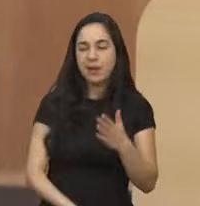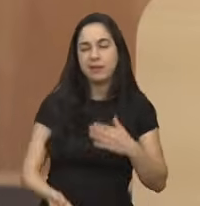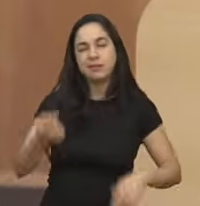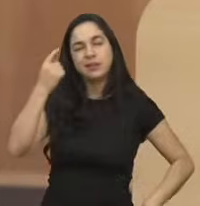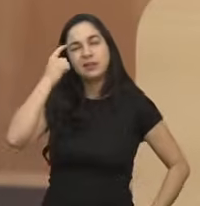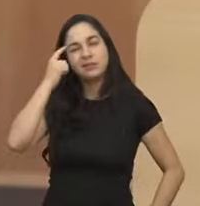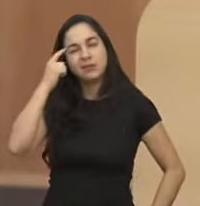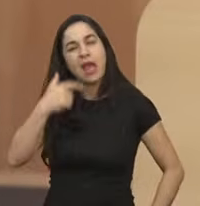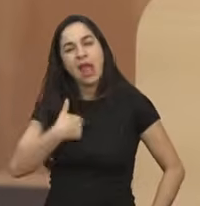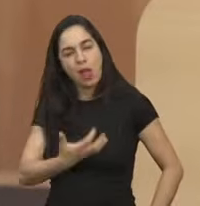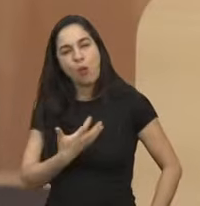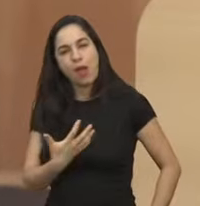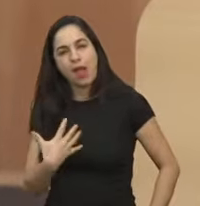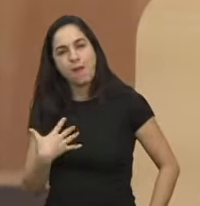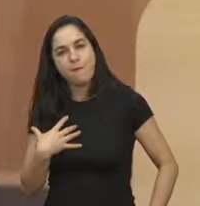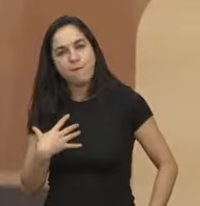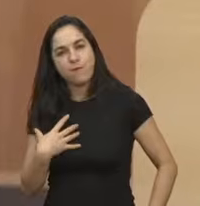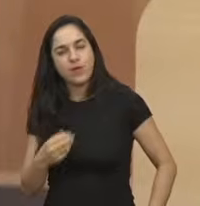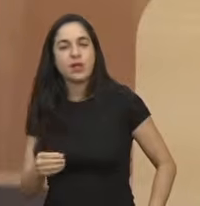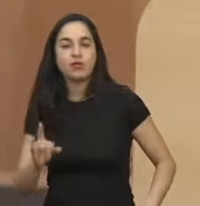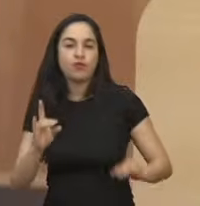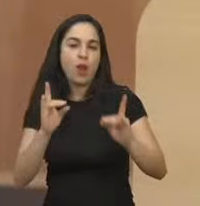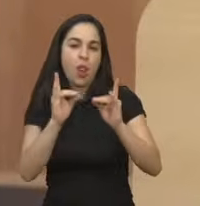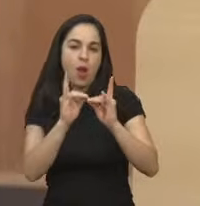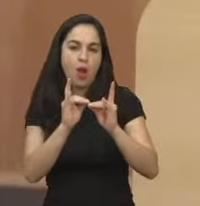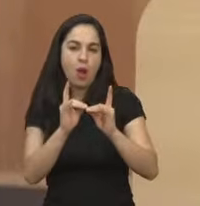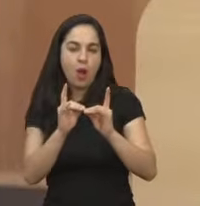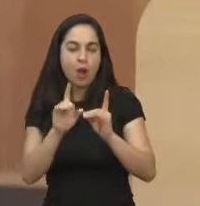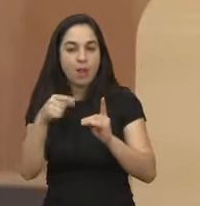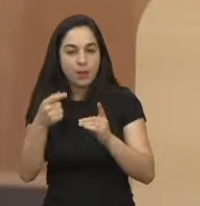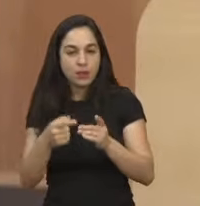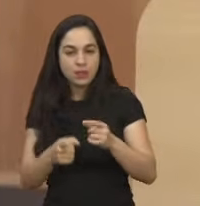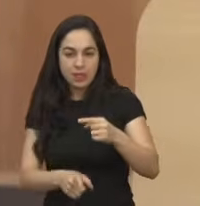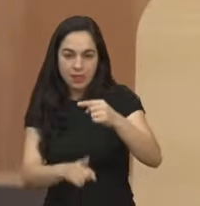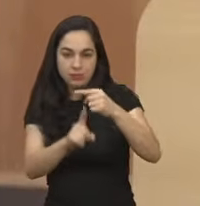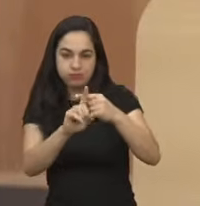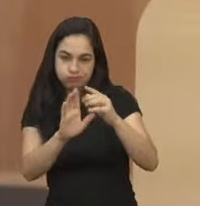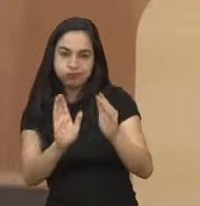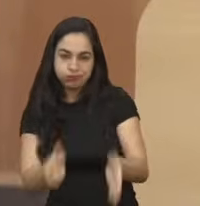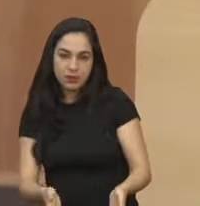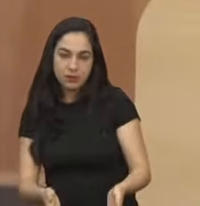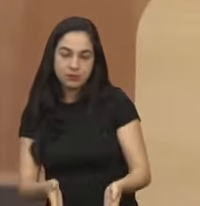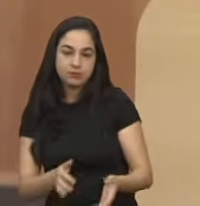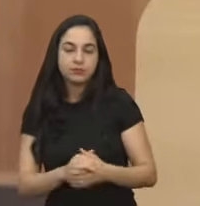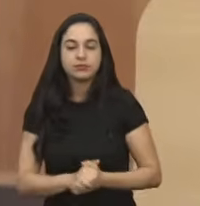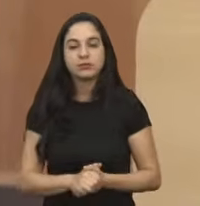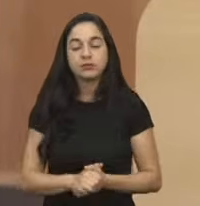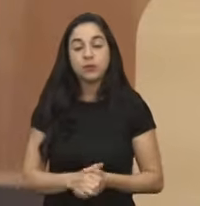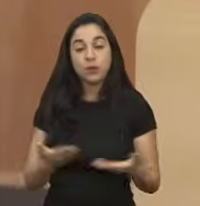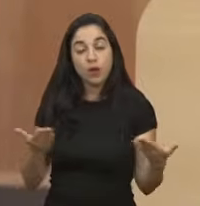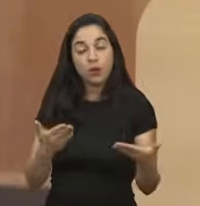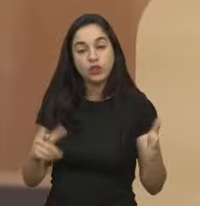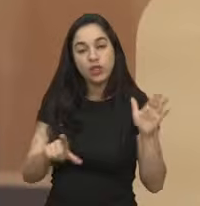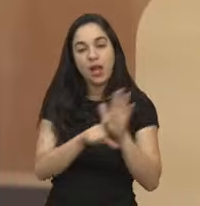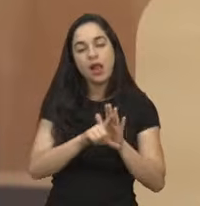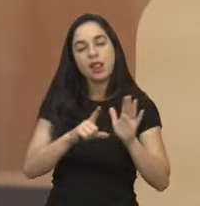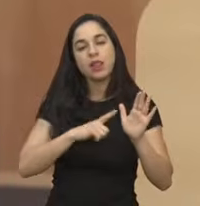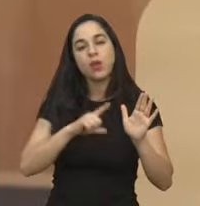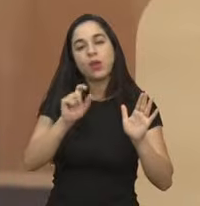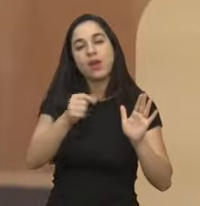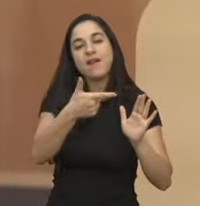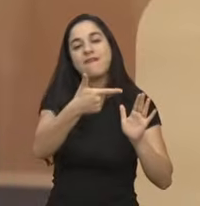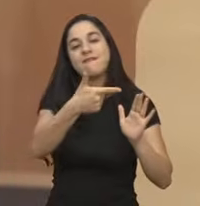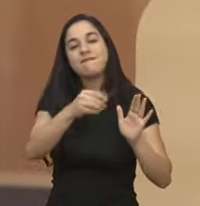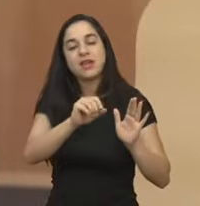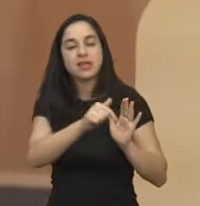sepultar meu filho, porque independente se ele estava... Hoje a lei fala de 20 semanas, né? Que você pode fazer todo esse processo de